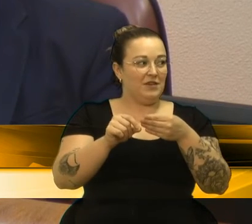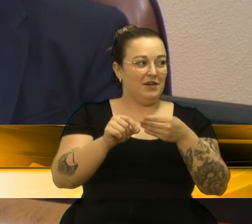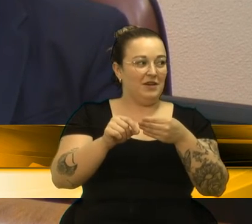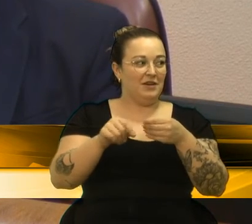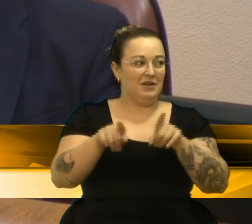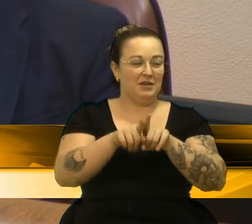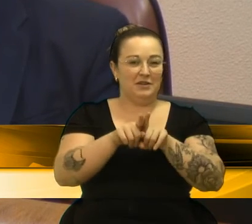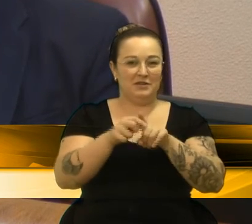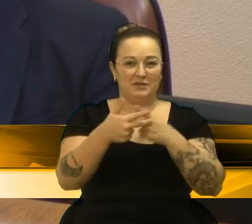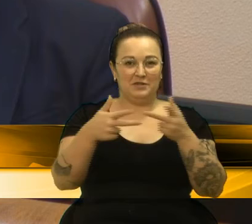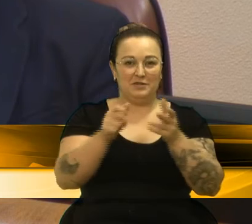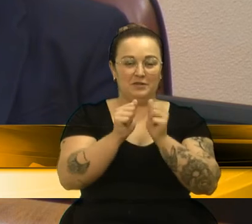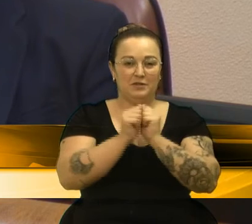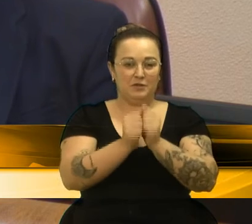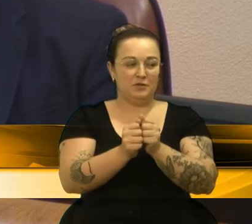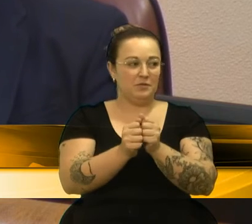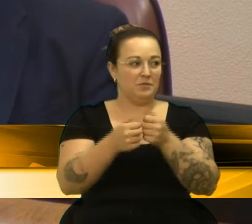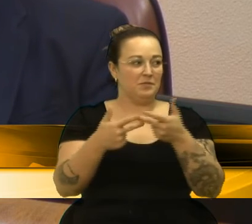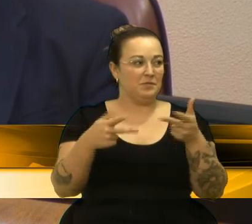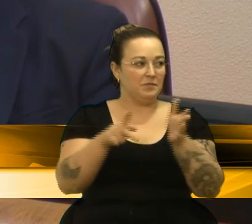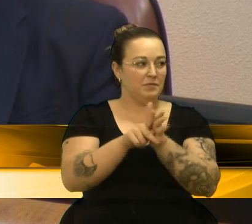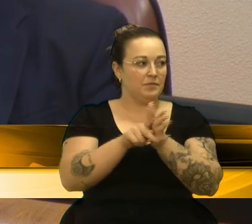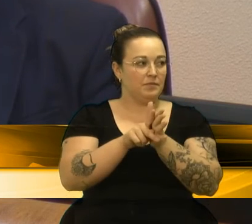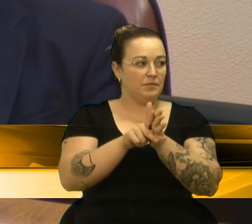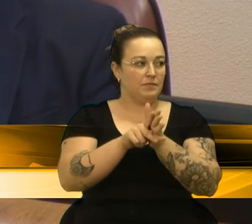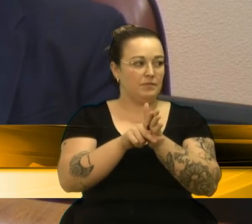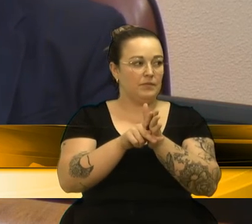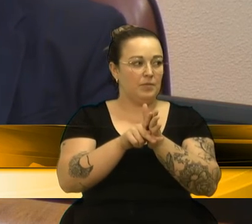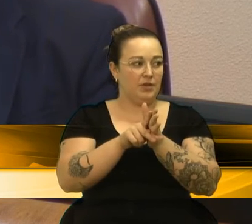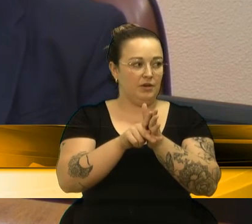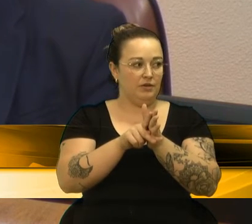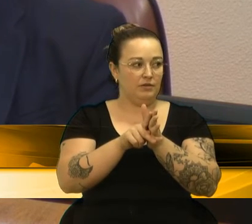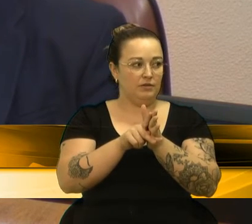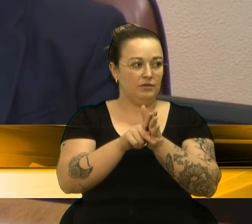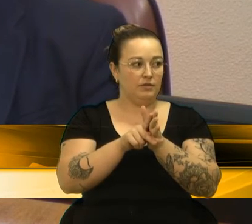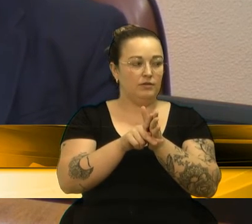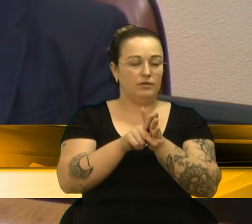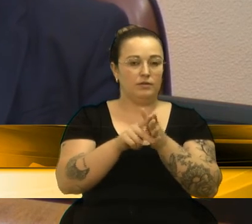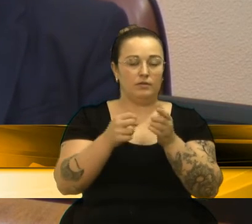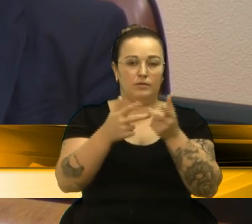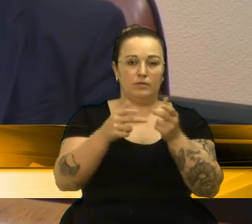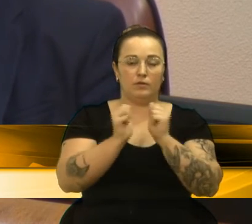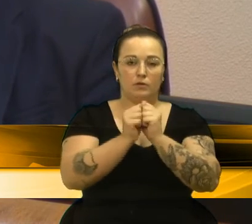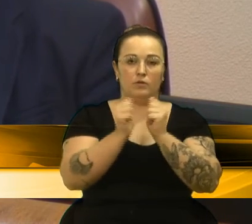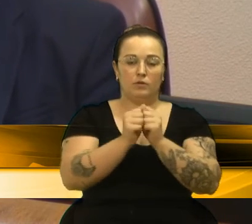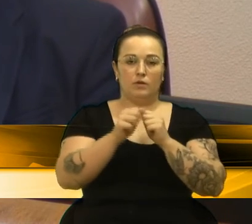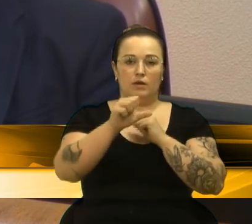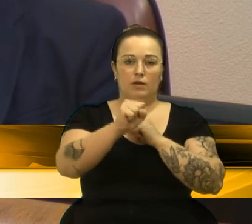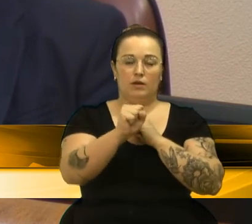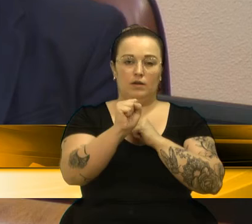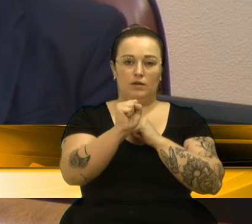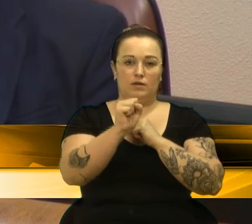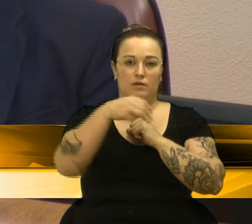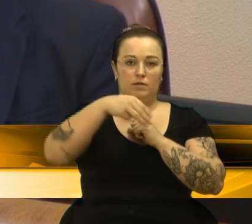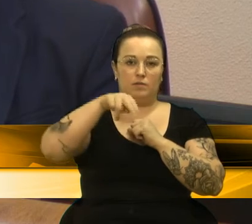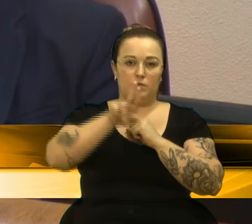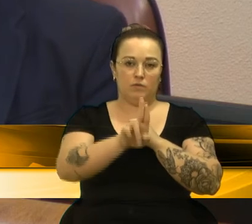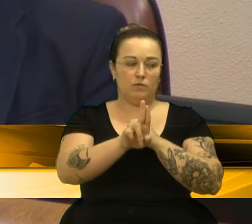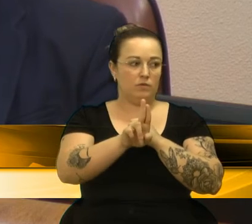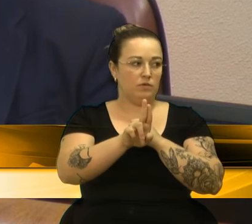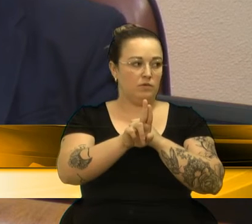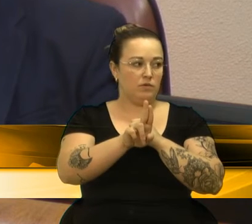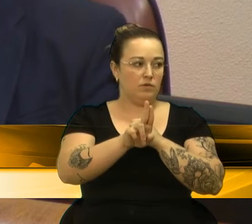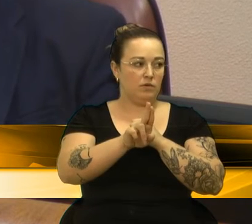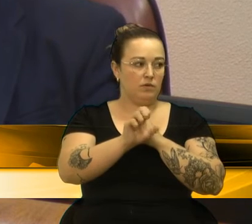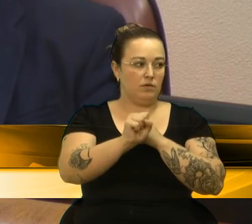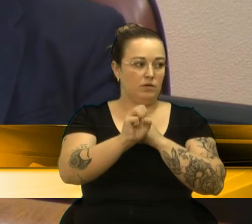pública dos frades capuchinhos. O denunciado, através do despacho emitido pela SMU, não determinou proibição ao evento, mas sim de uma autorização para a bênção